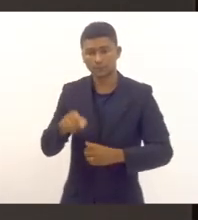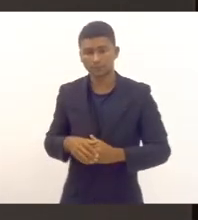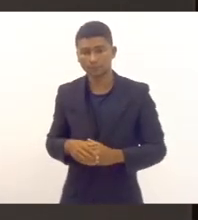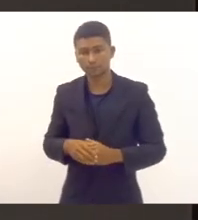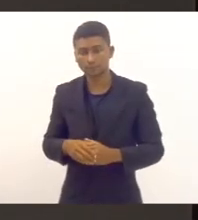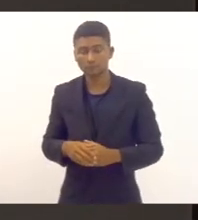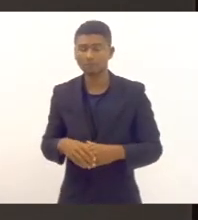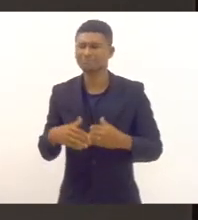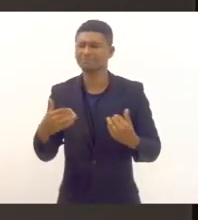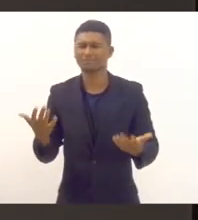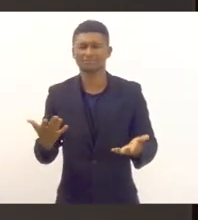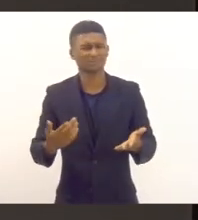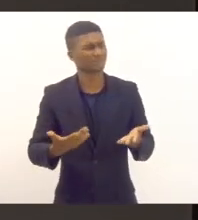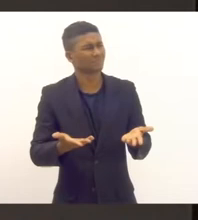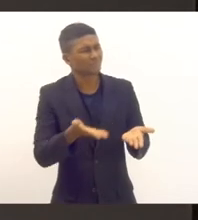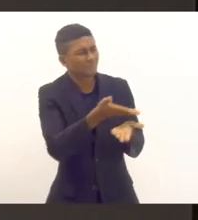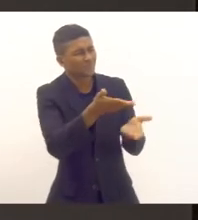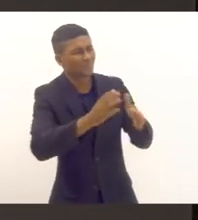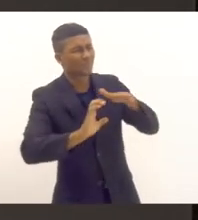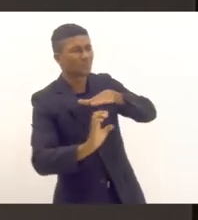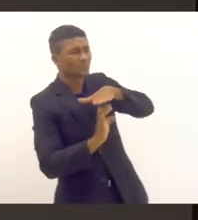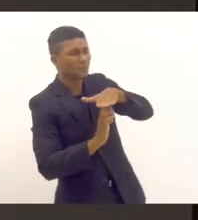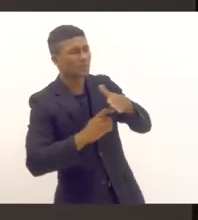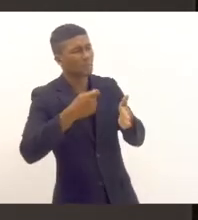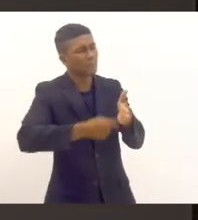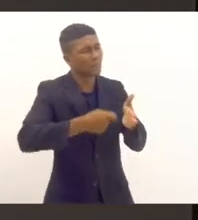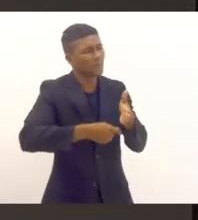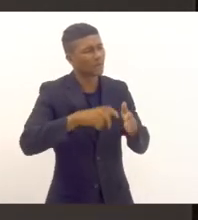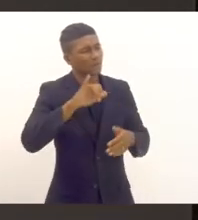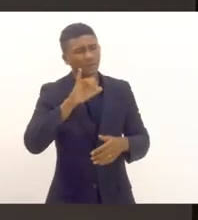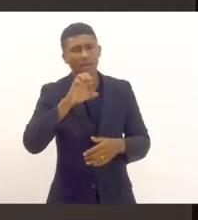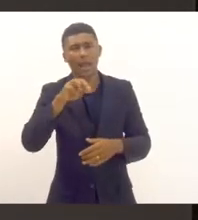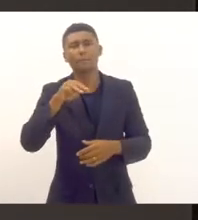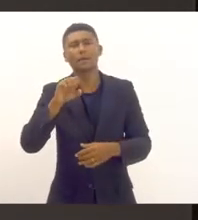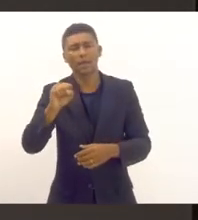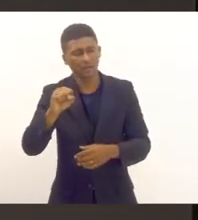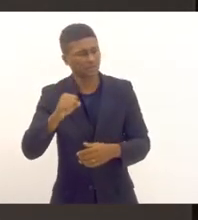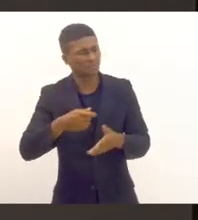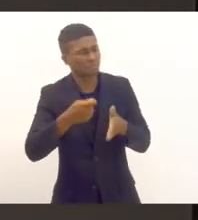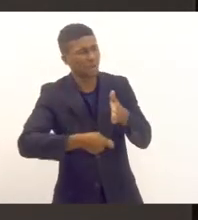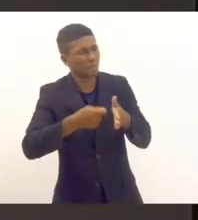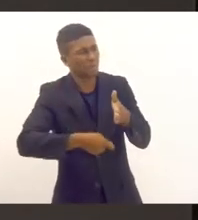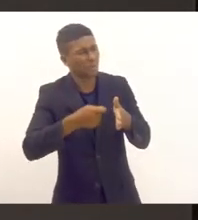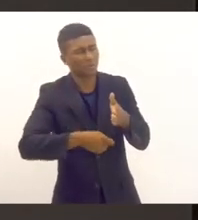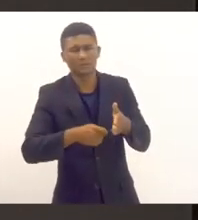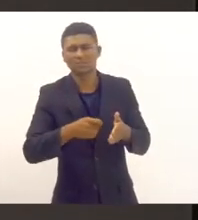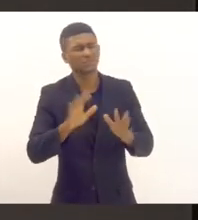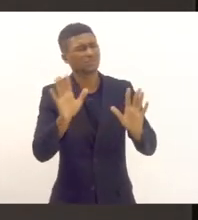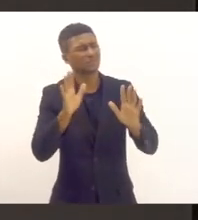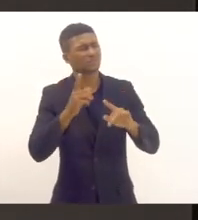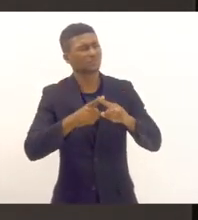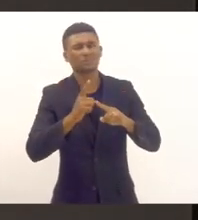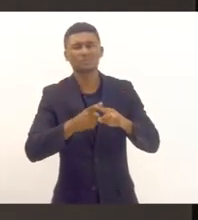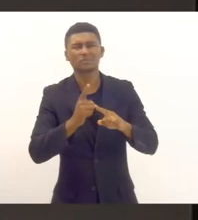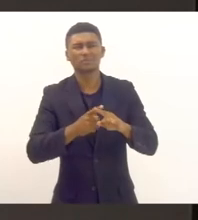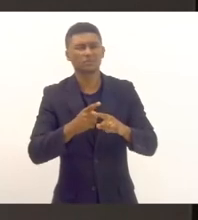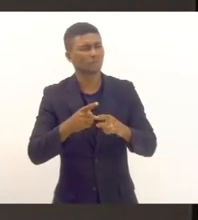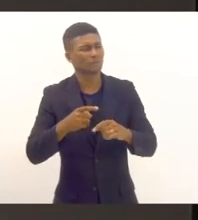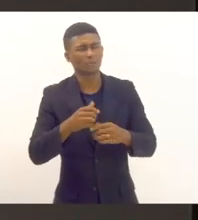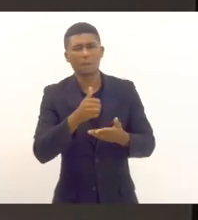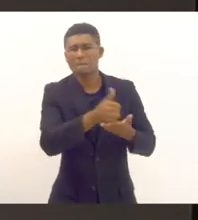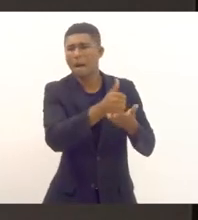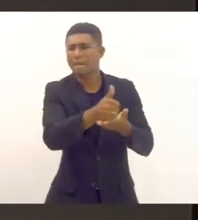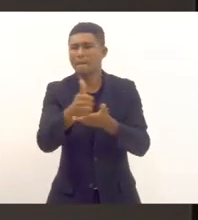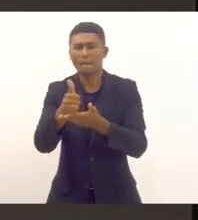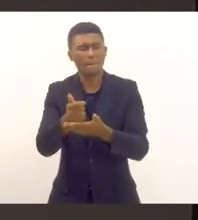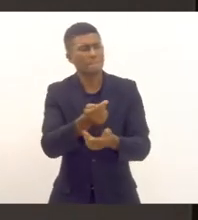não vale taxar as empresas para pagar ICMS, porque o uso das estradas é muito pouco, entendeu?